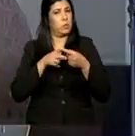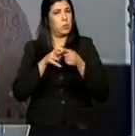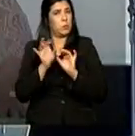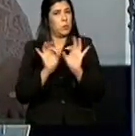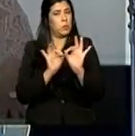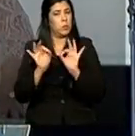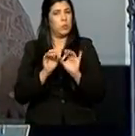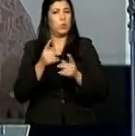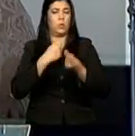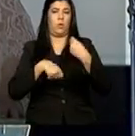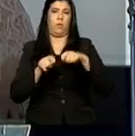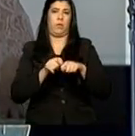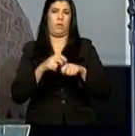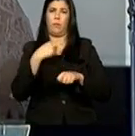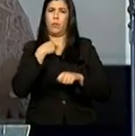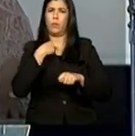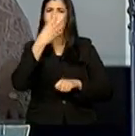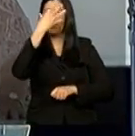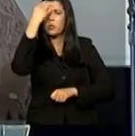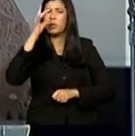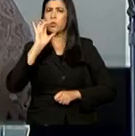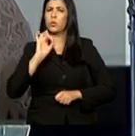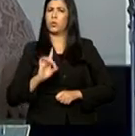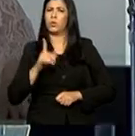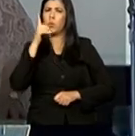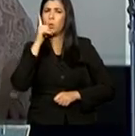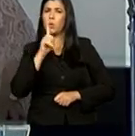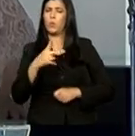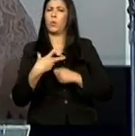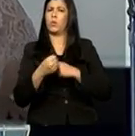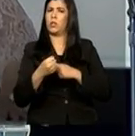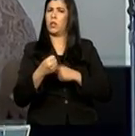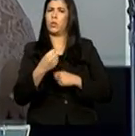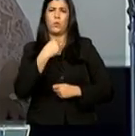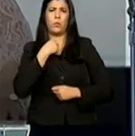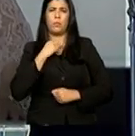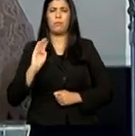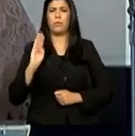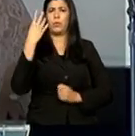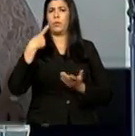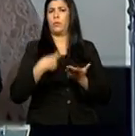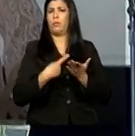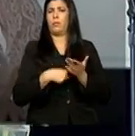direitos conquistados ou trair nossos compromissos sociais.